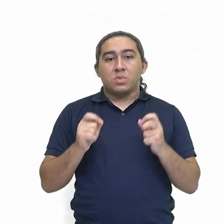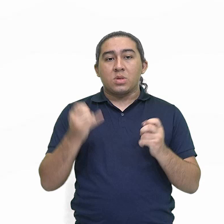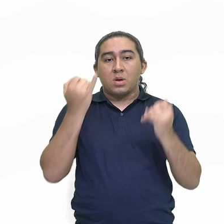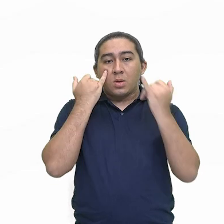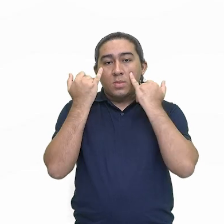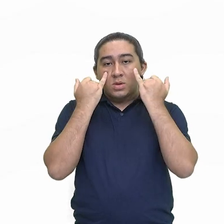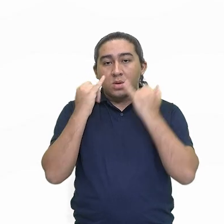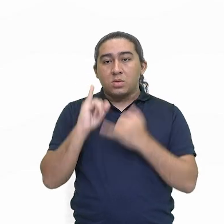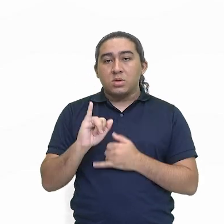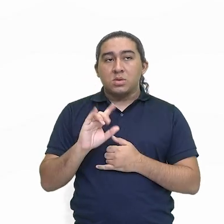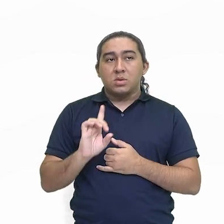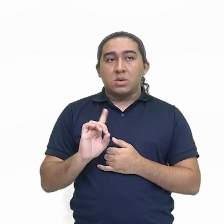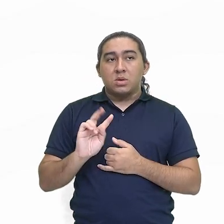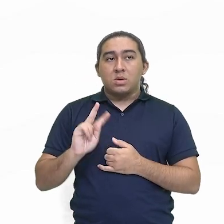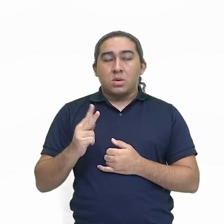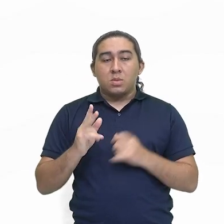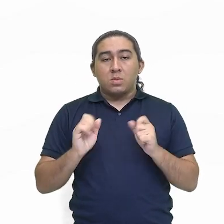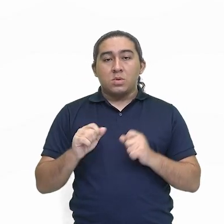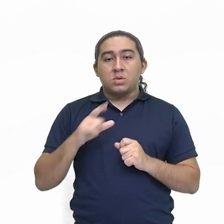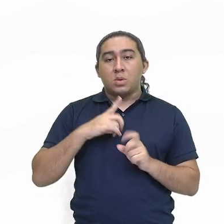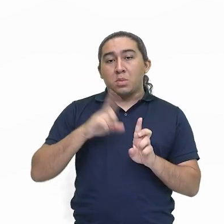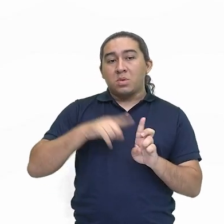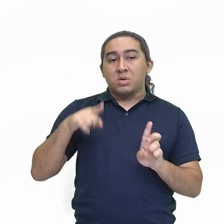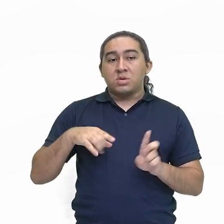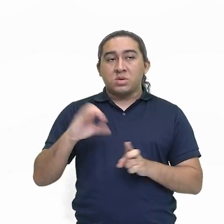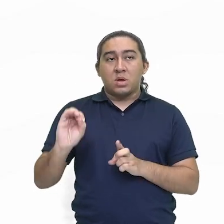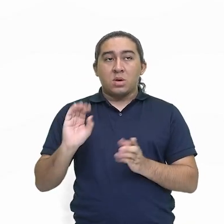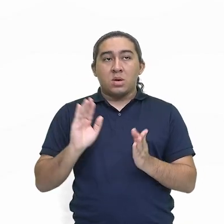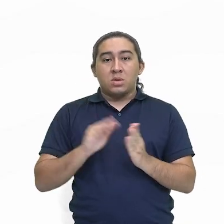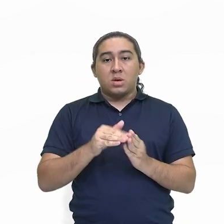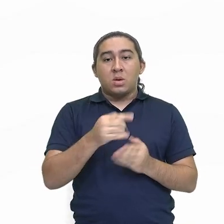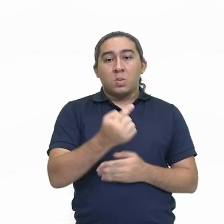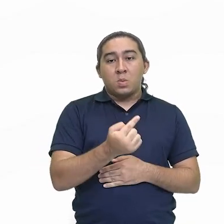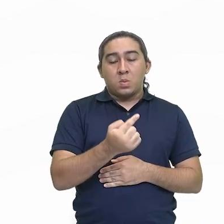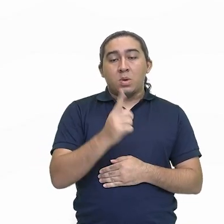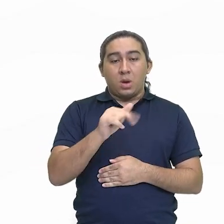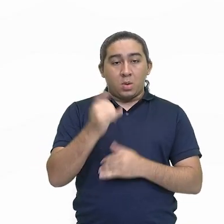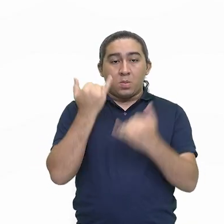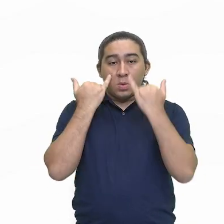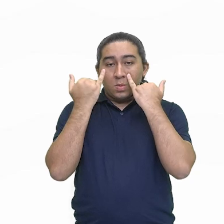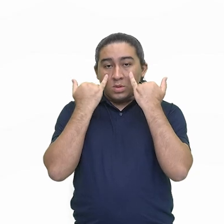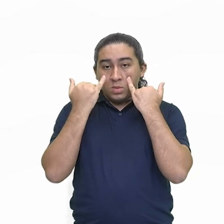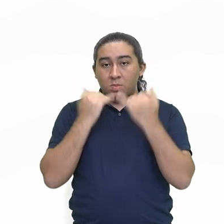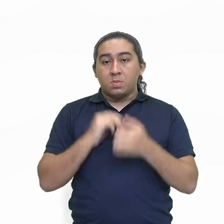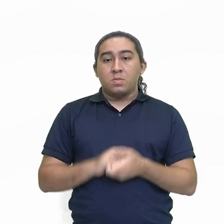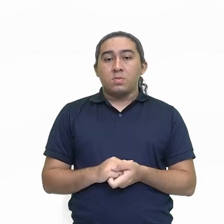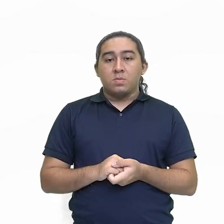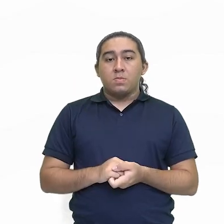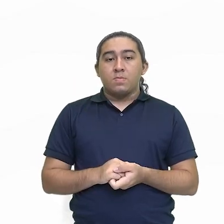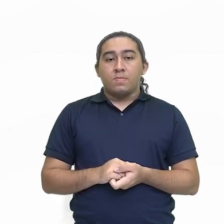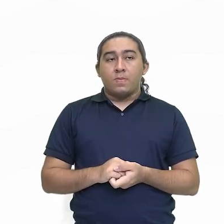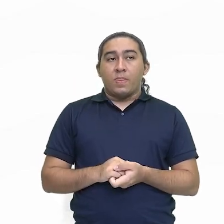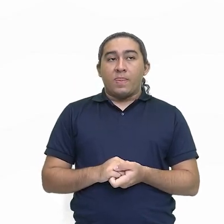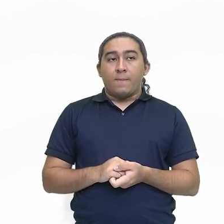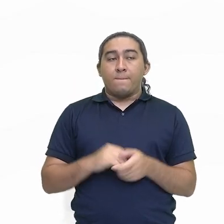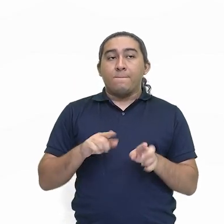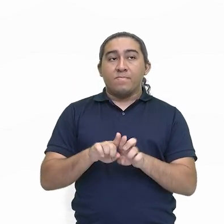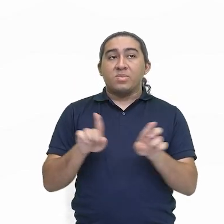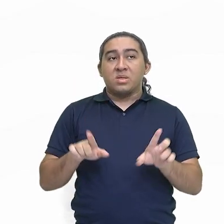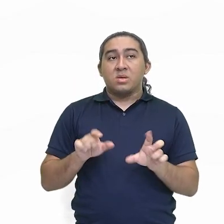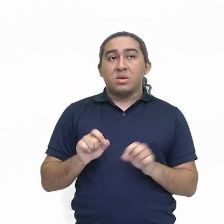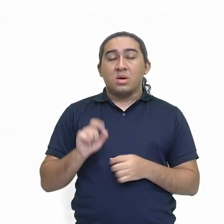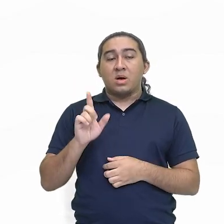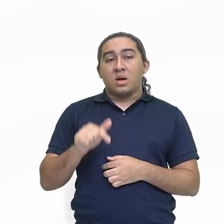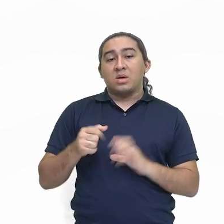de 0 a 1. Essa é uma informação numérica aí para essa aula, tá bom, gente? Mas é basicamente